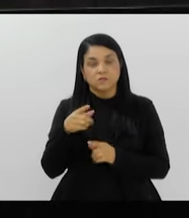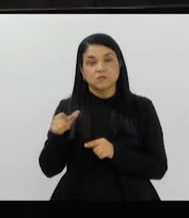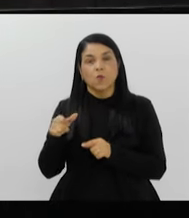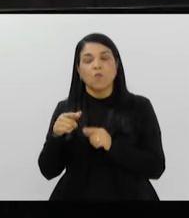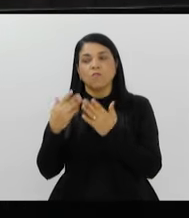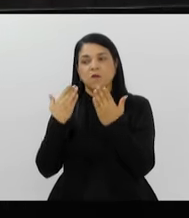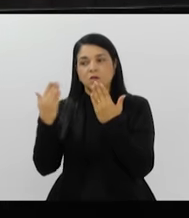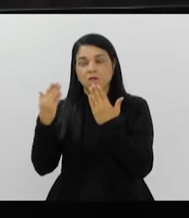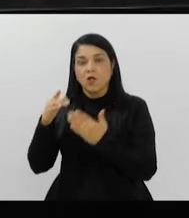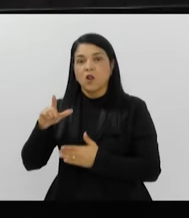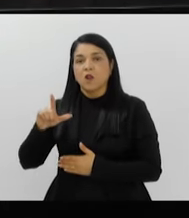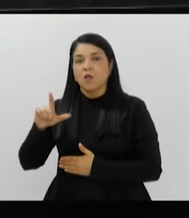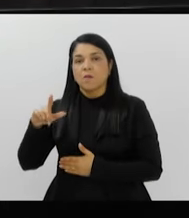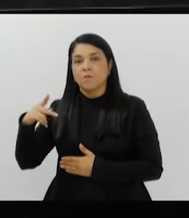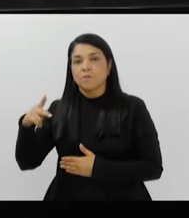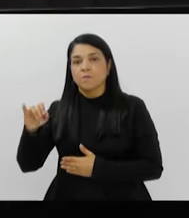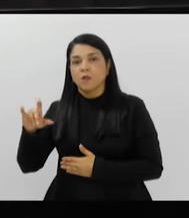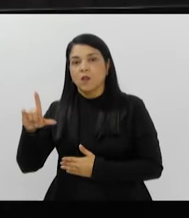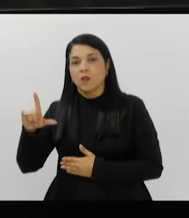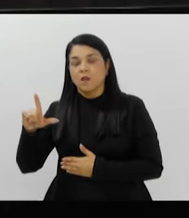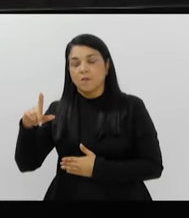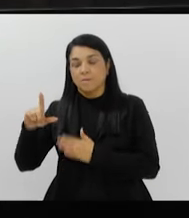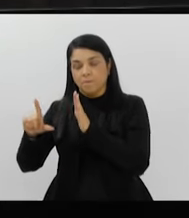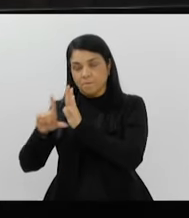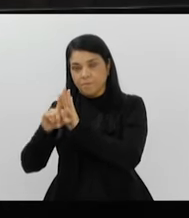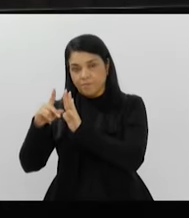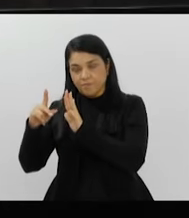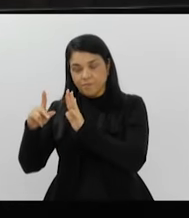25, verifica-se uma redução de